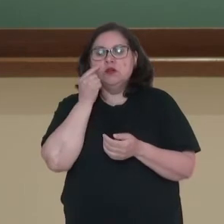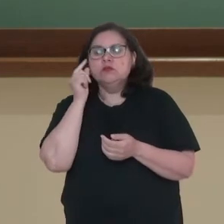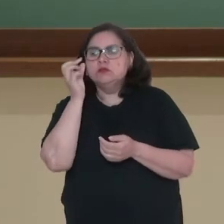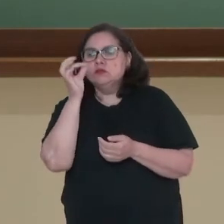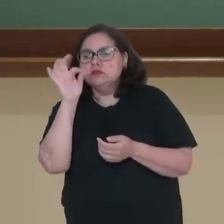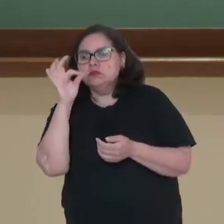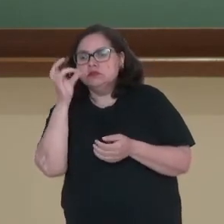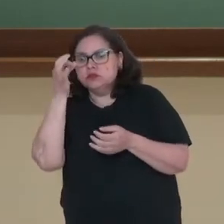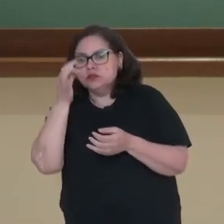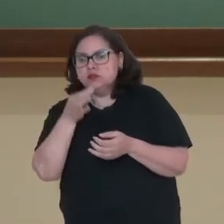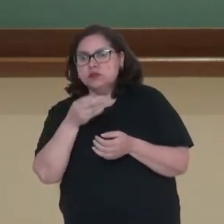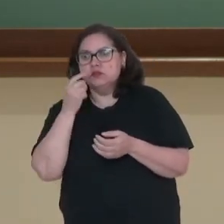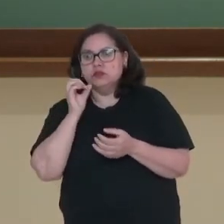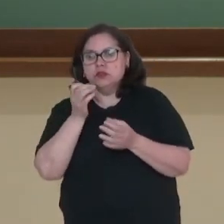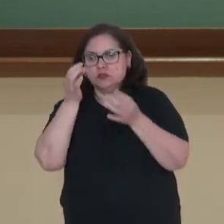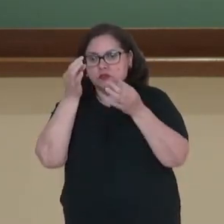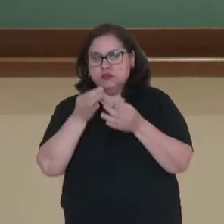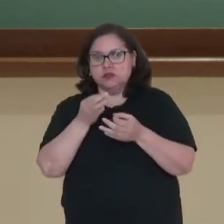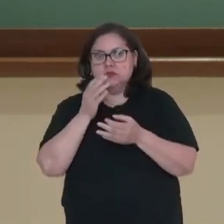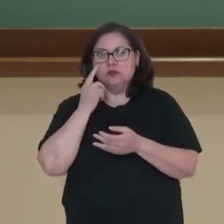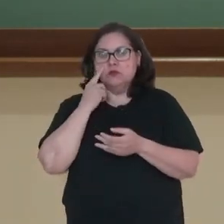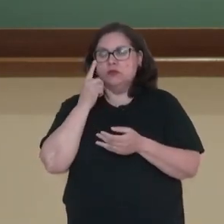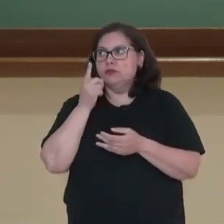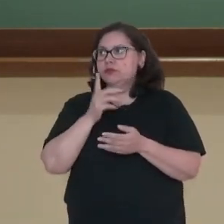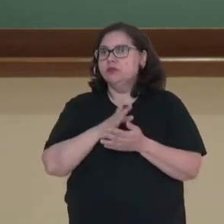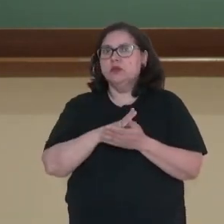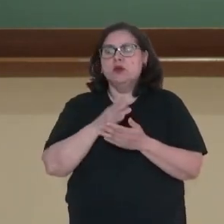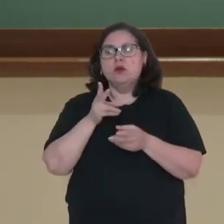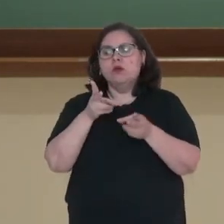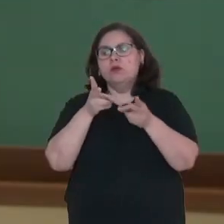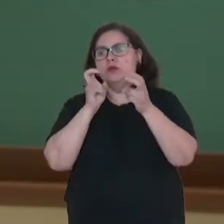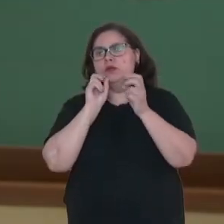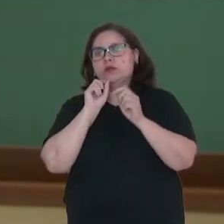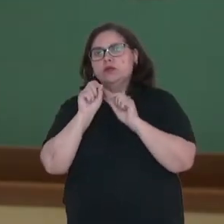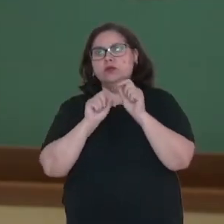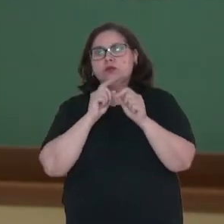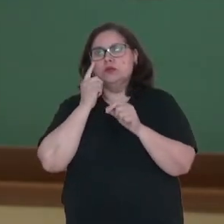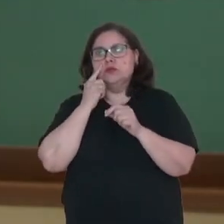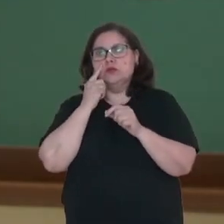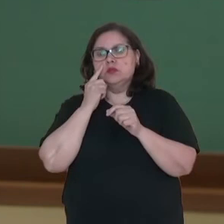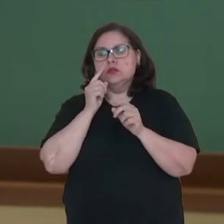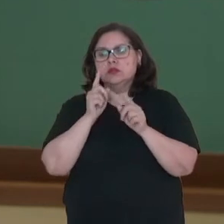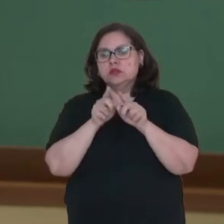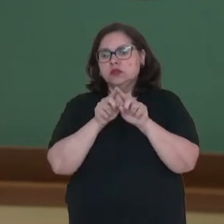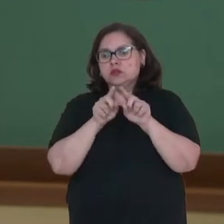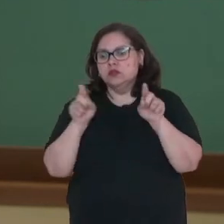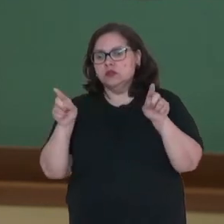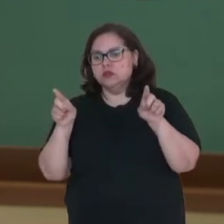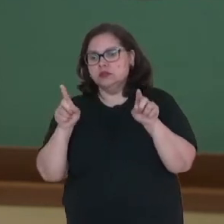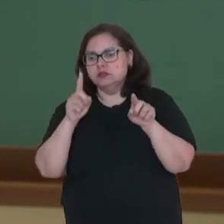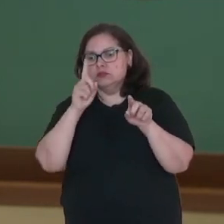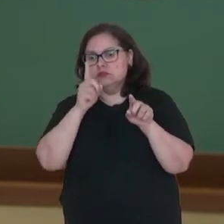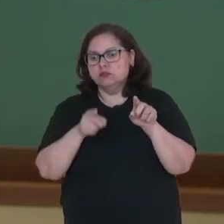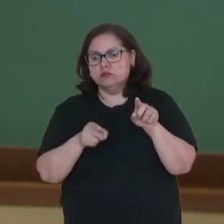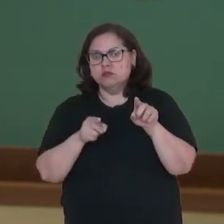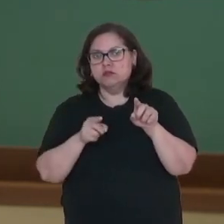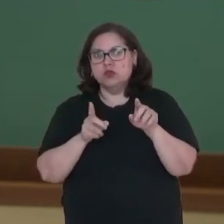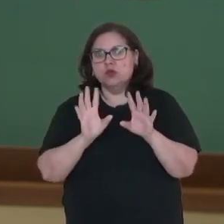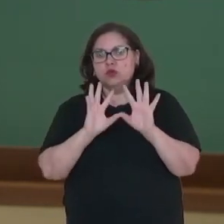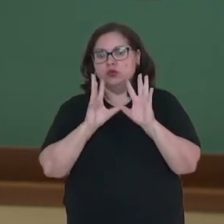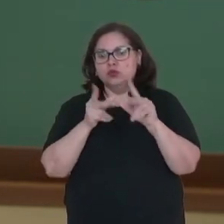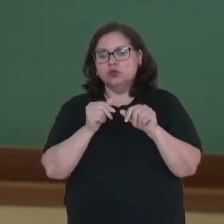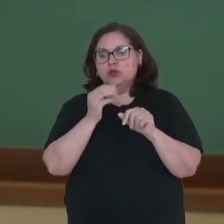que eu tenho certeza que você acertou, tá? Então, observe aqui, ó. Na escala de pH, todos eles